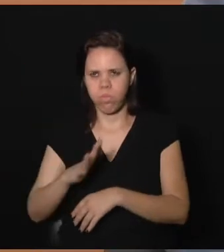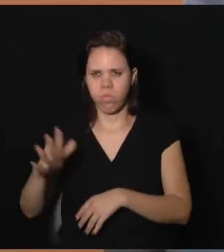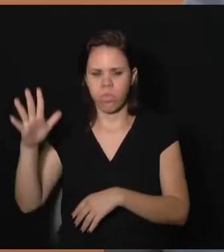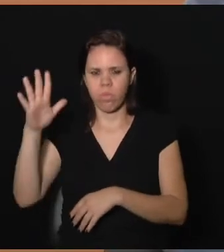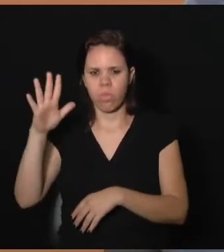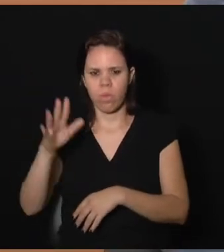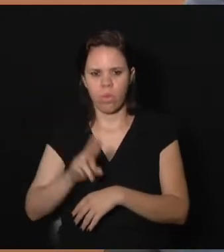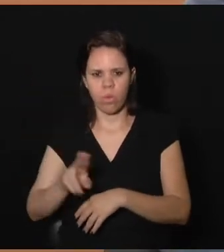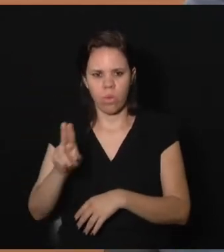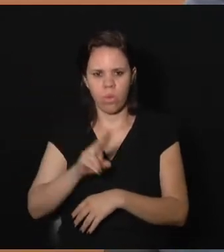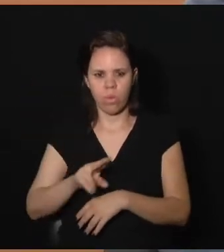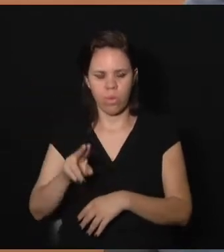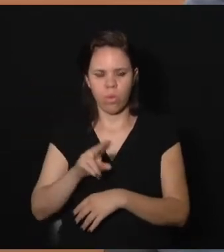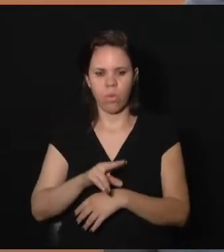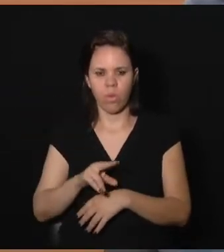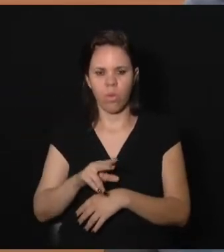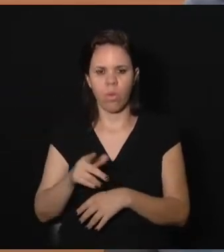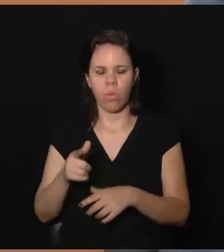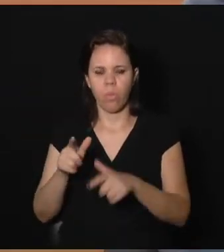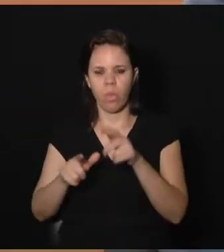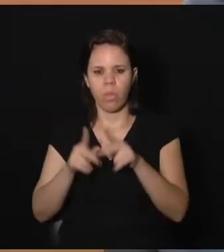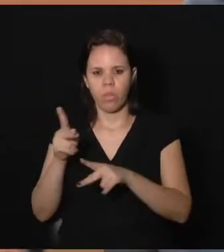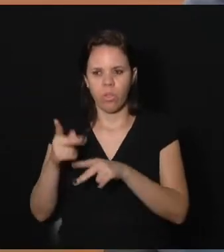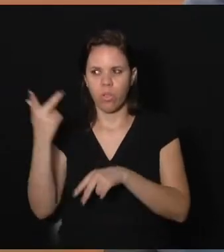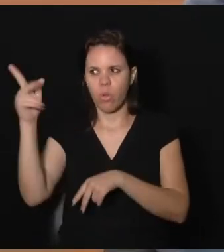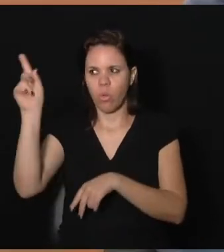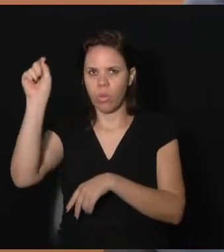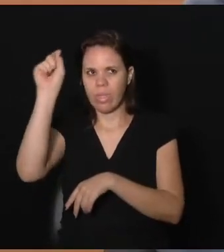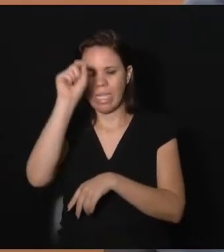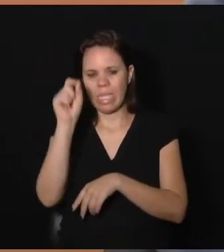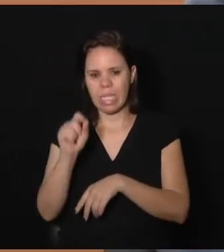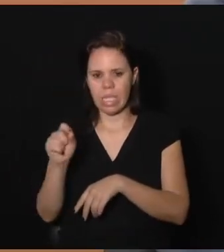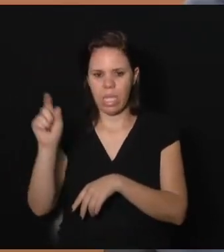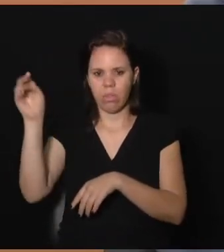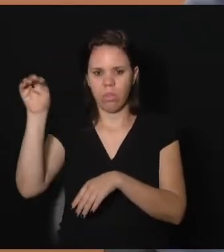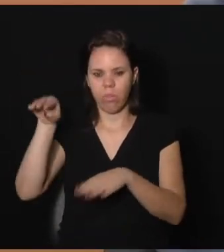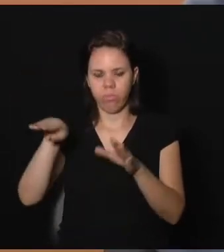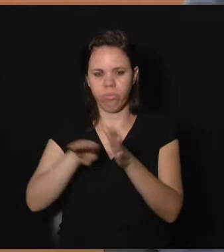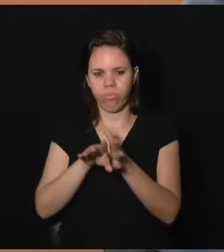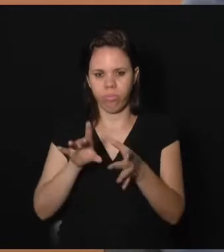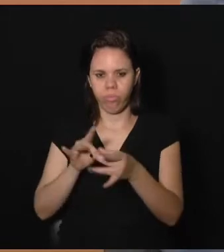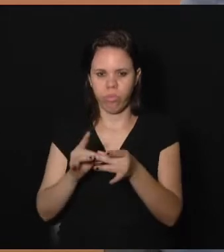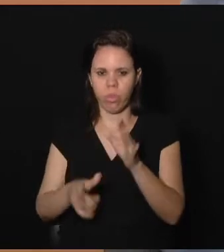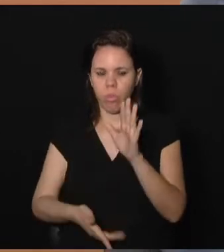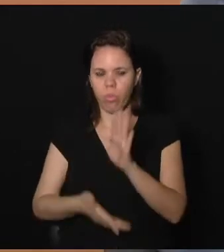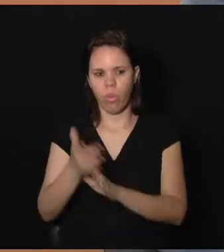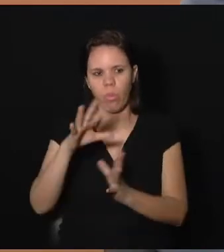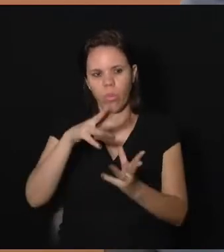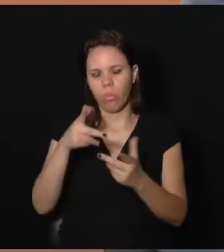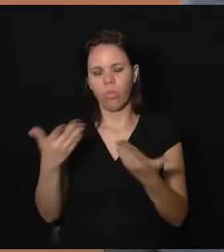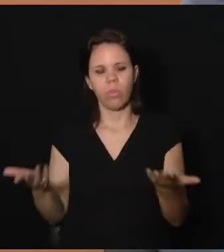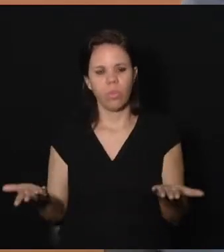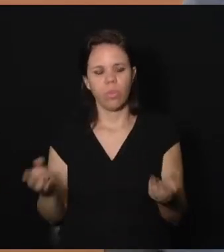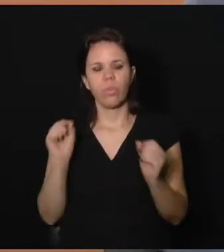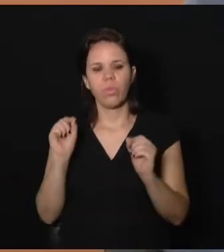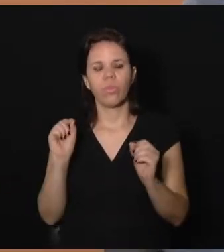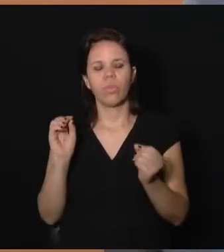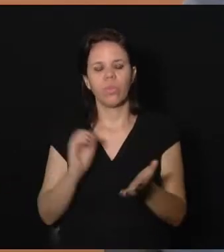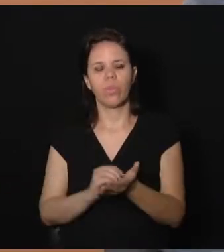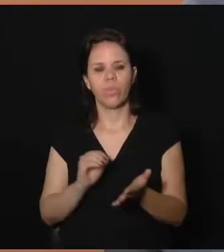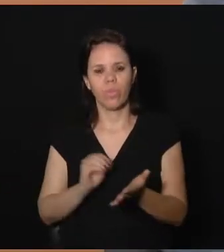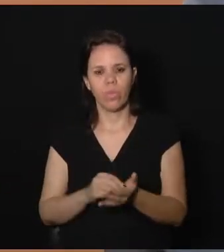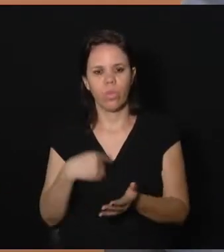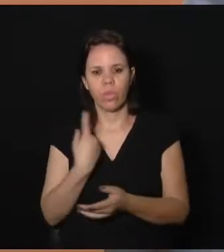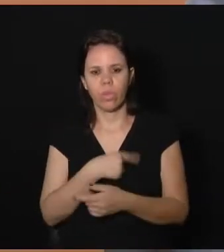serve como um hub de chegada de passageiros de outros estados para que ele seja a ligação para o mundo. Então, quer dizer, o que falta? Né? O que a